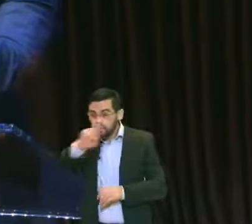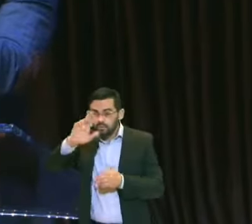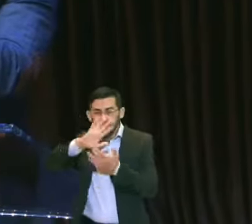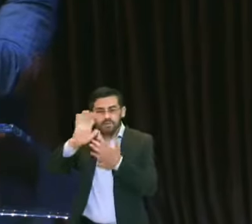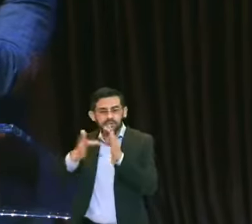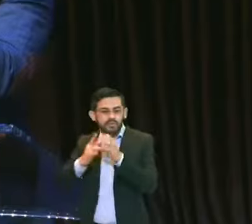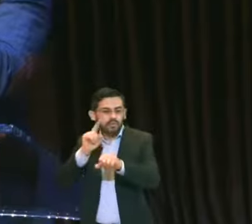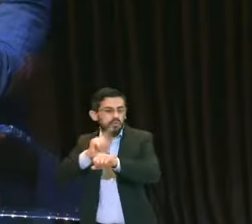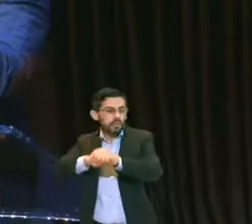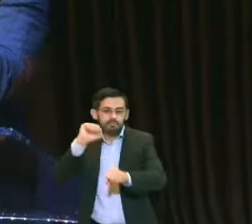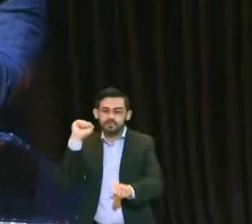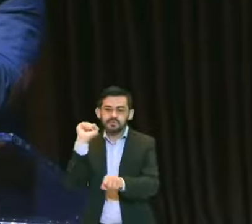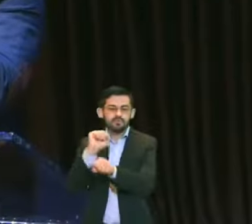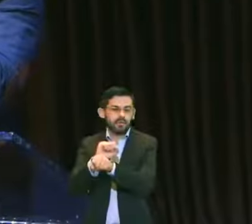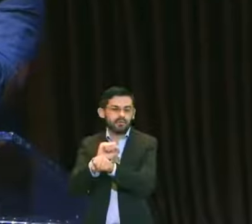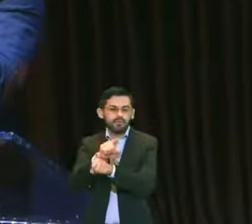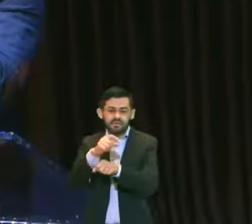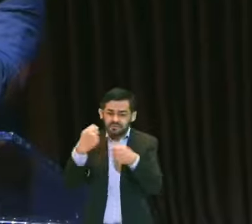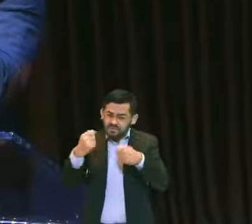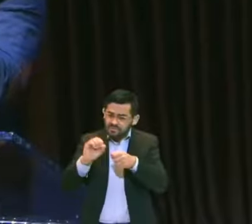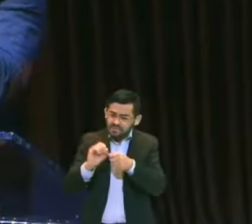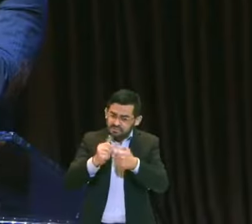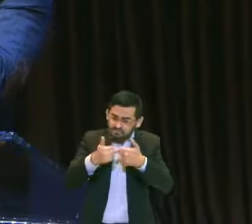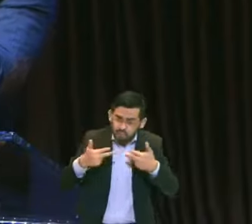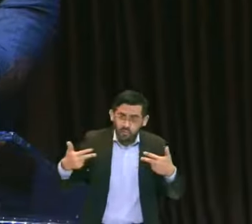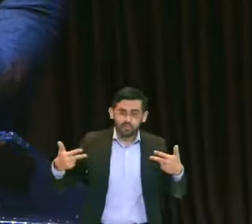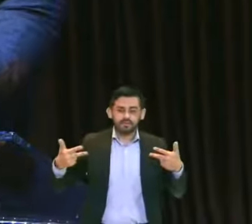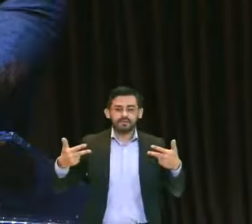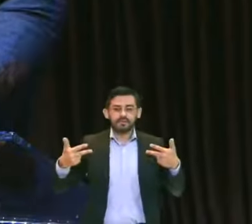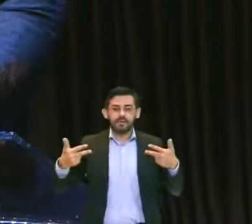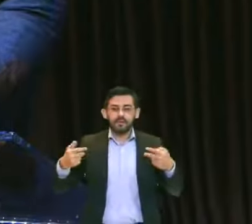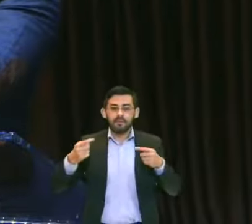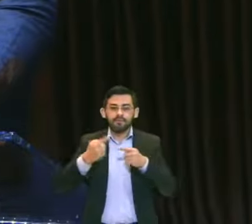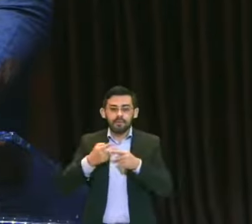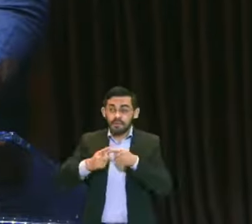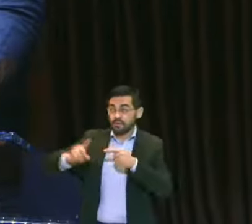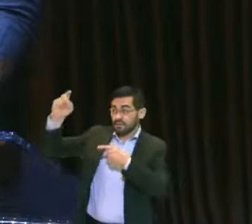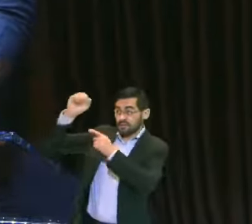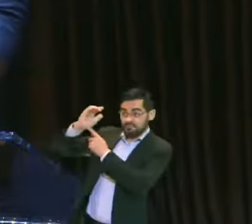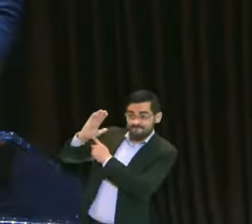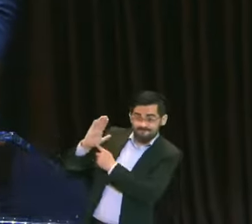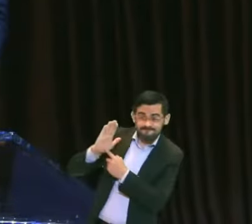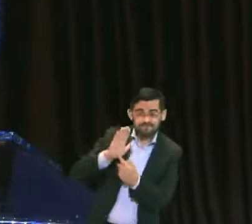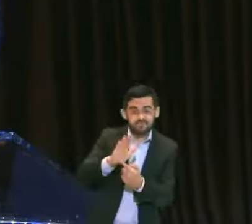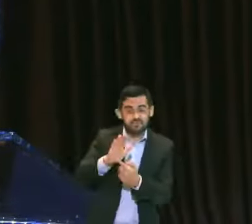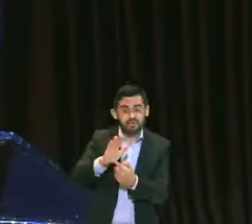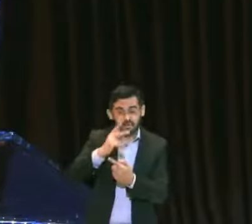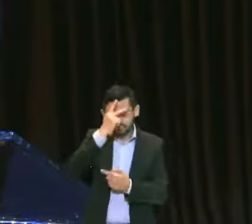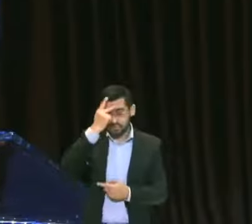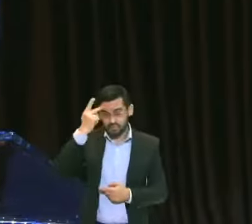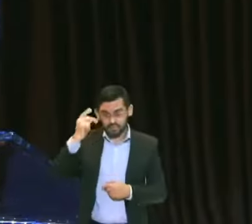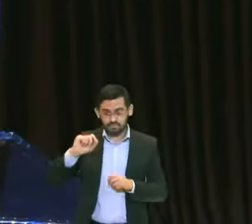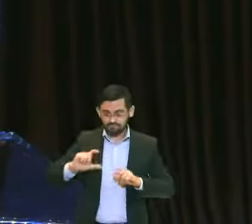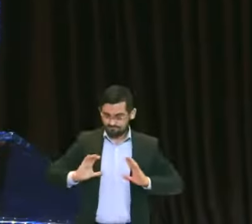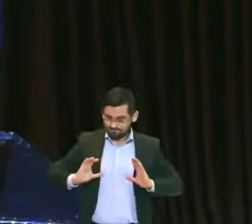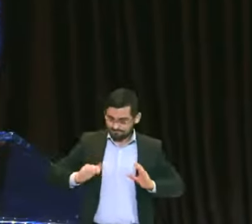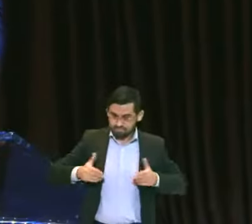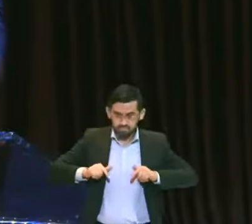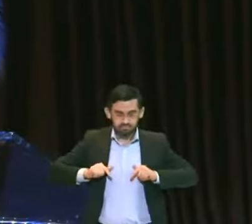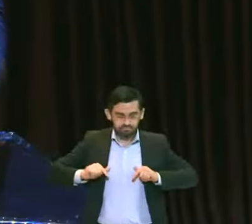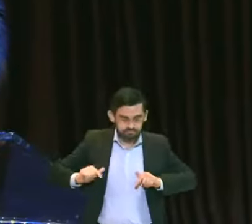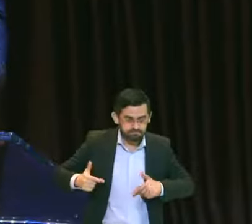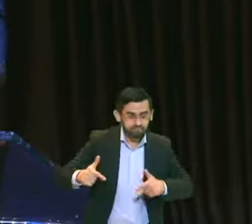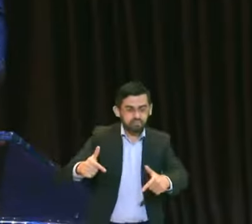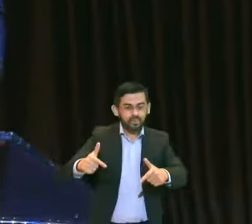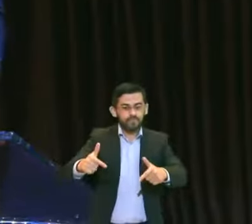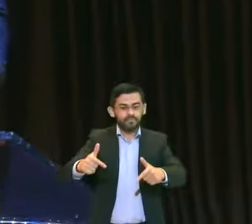tempo de espera, construa algo. Os sinais de Deus acompanham aqueles que se movem. Eu gosto do